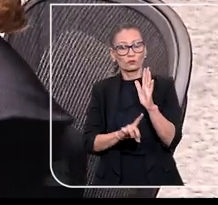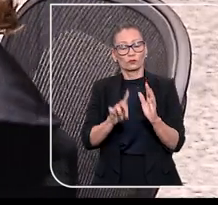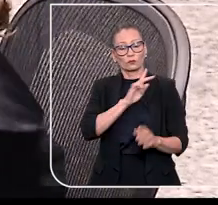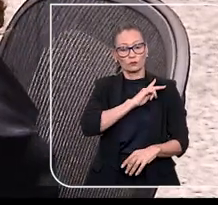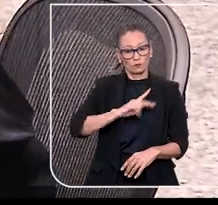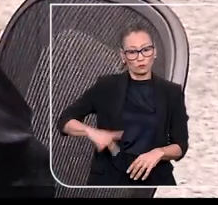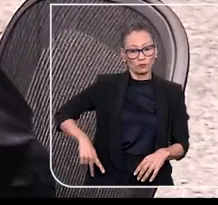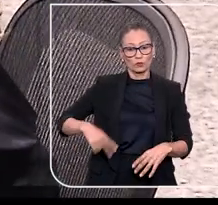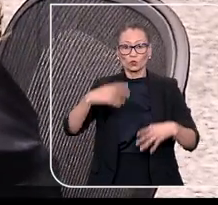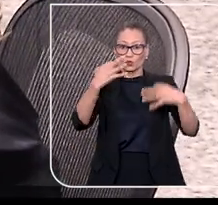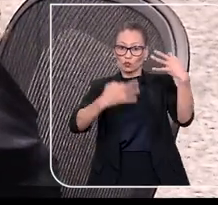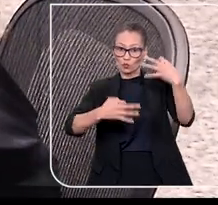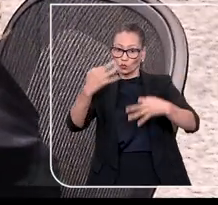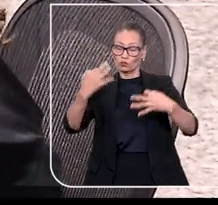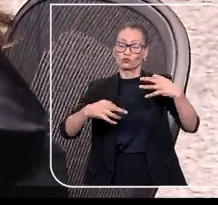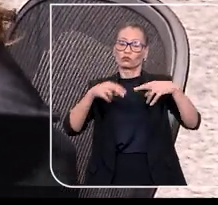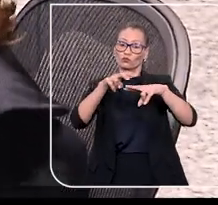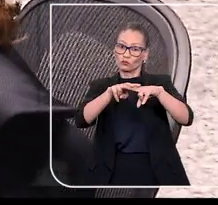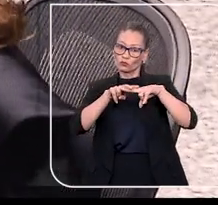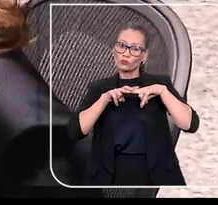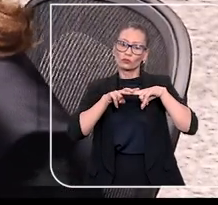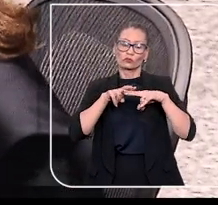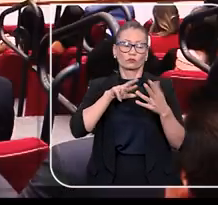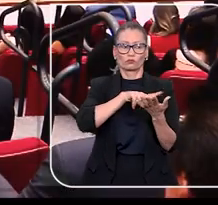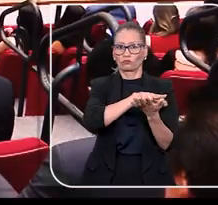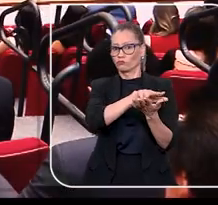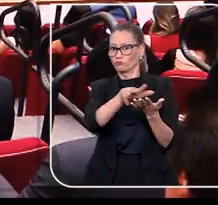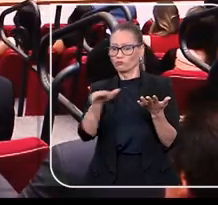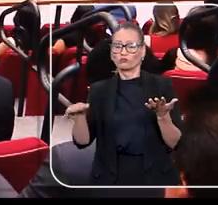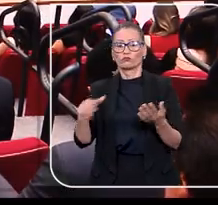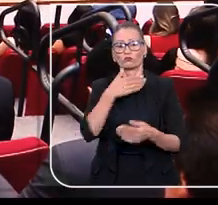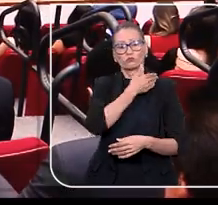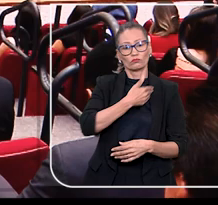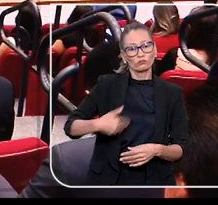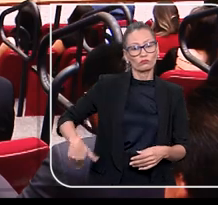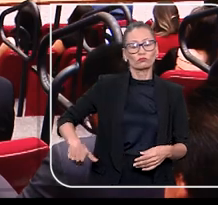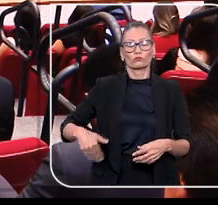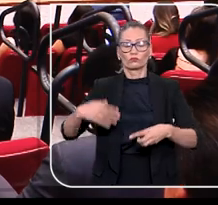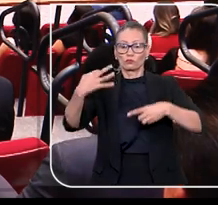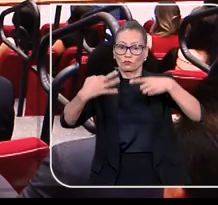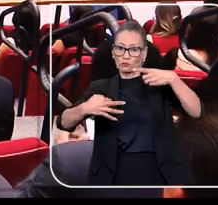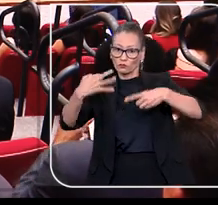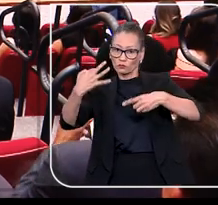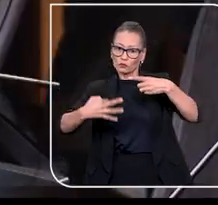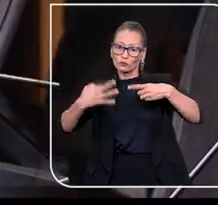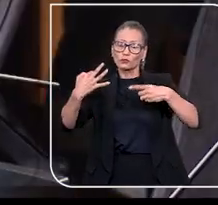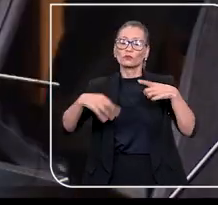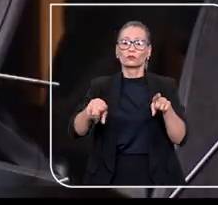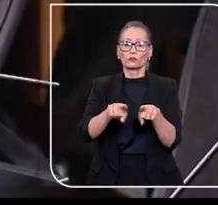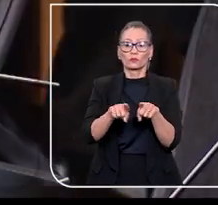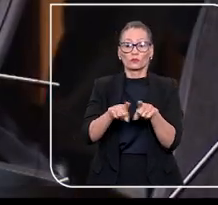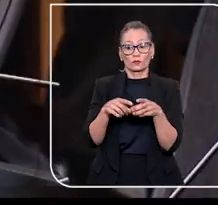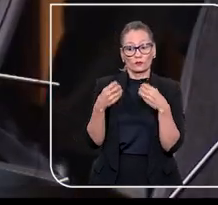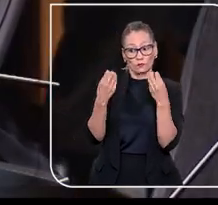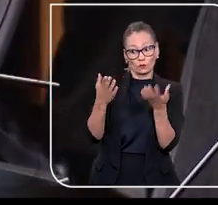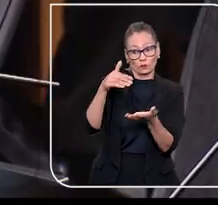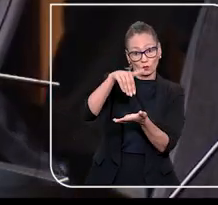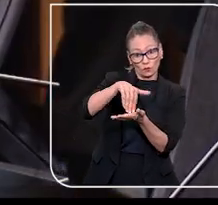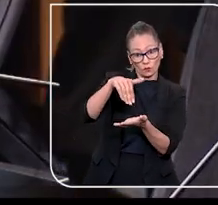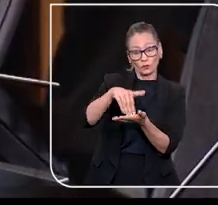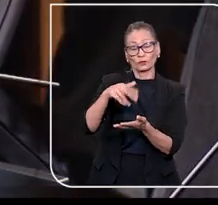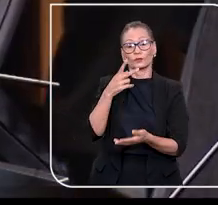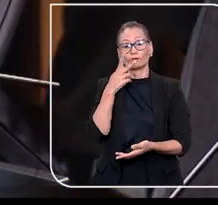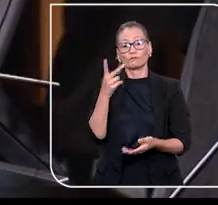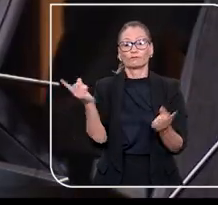a Corte julga casos referentes, entre outros, a governadores e desembargadores, além de dar a última palavra na